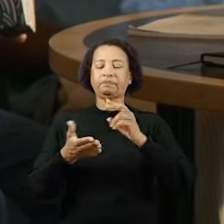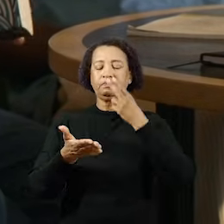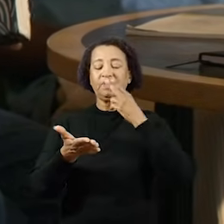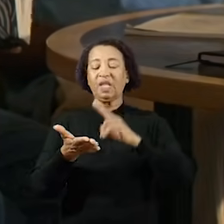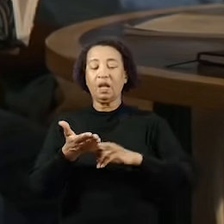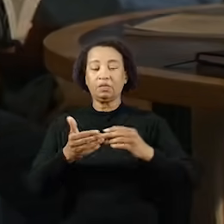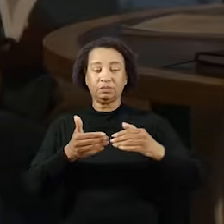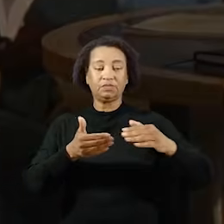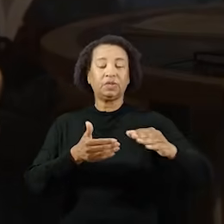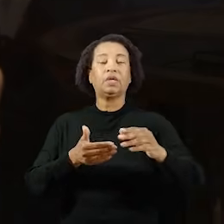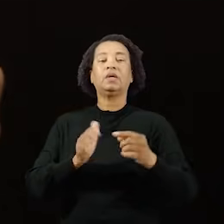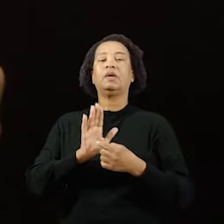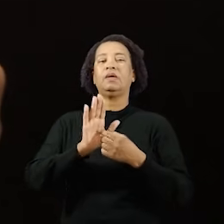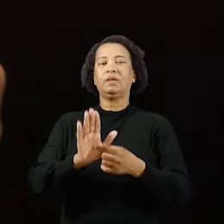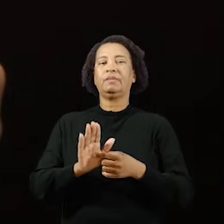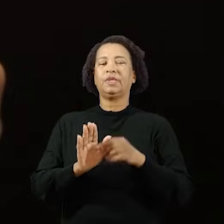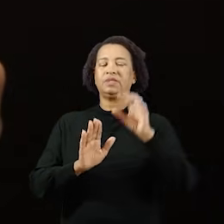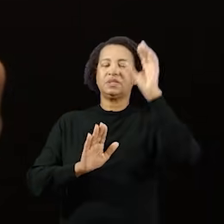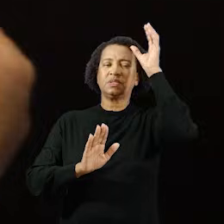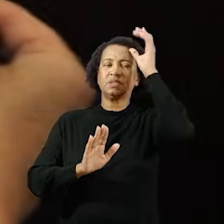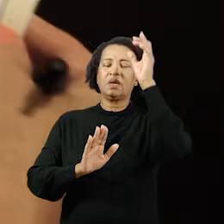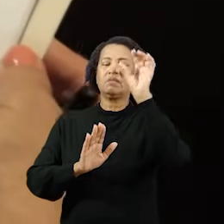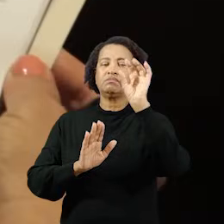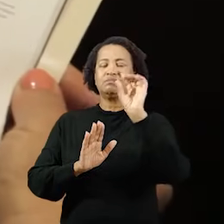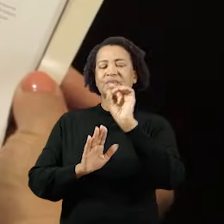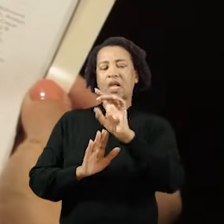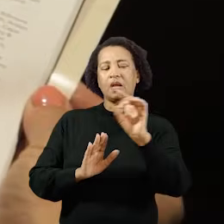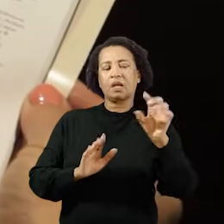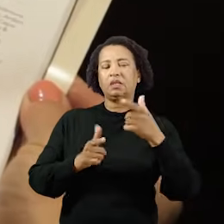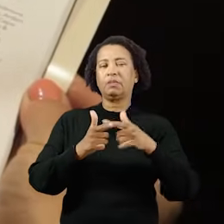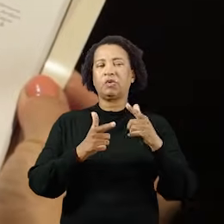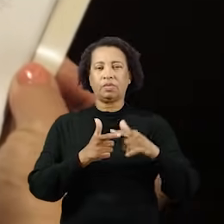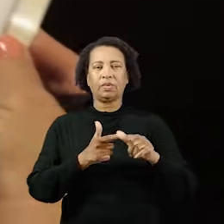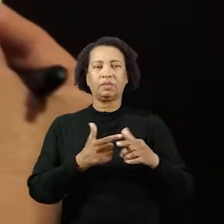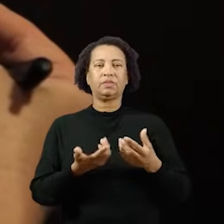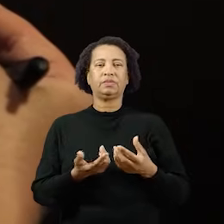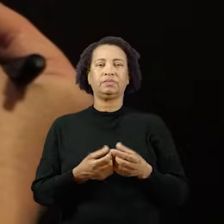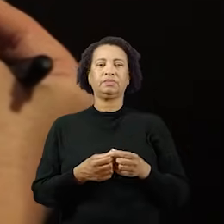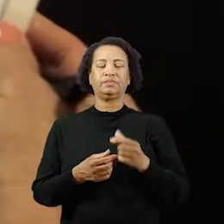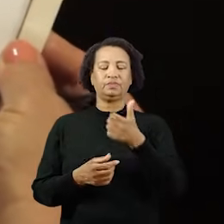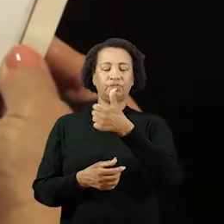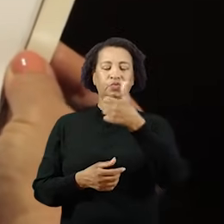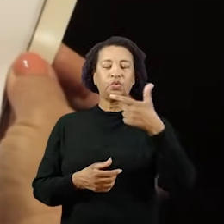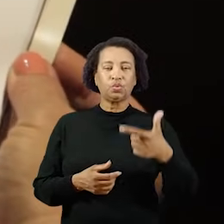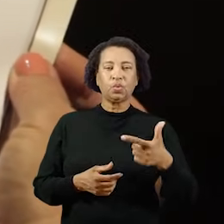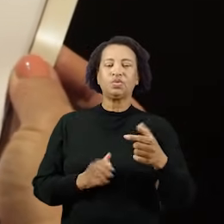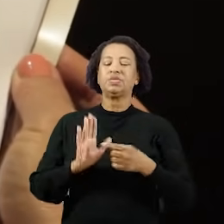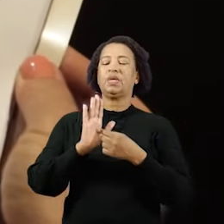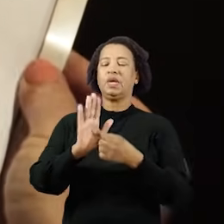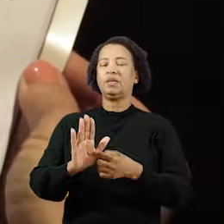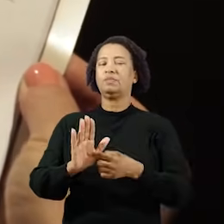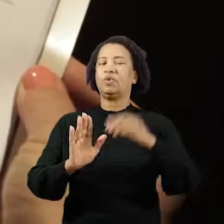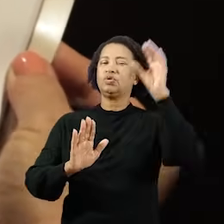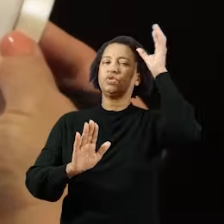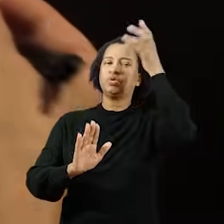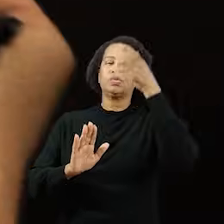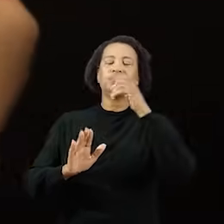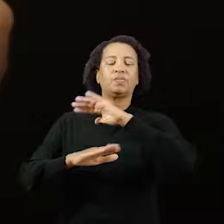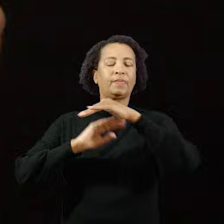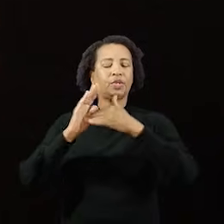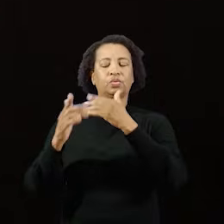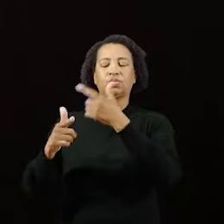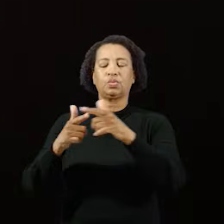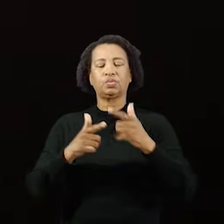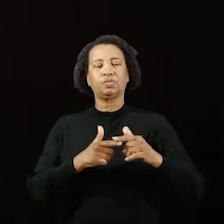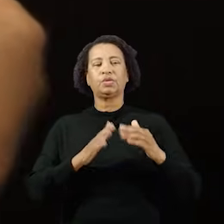Paulo apresenta a solução para cada um destes problemas. No capítulo 12, ele traz soluções para todos os problemas da igreja em